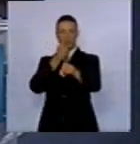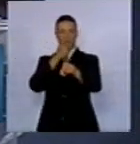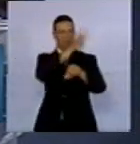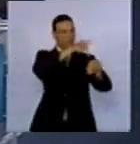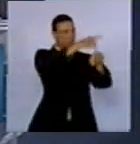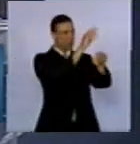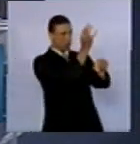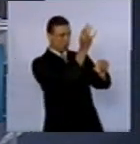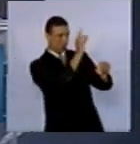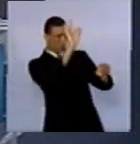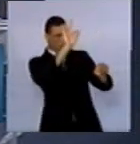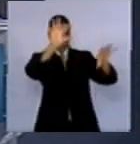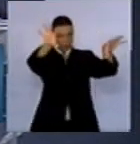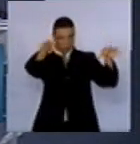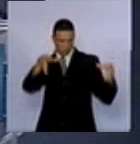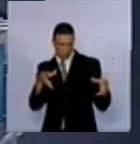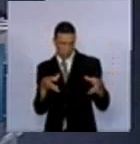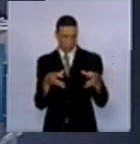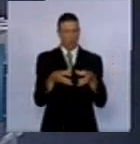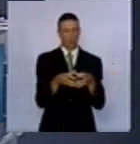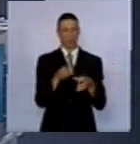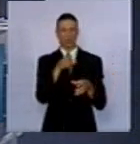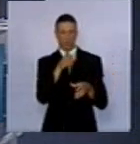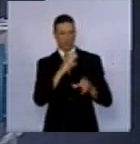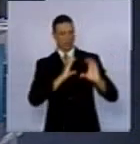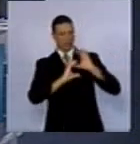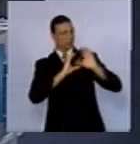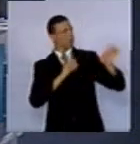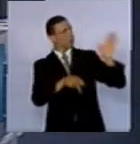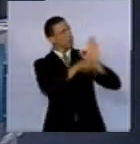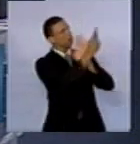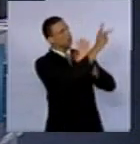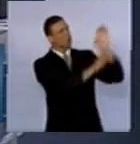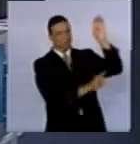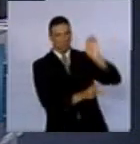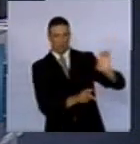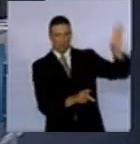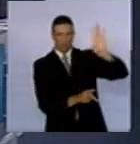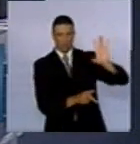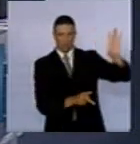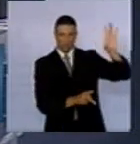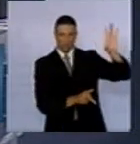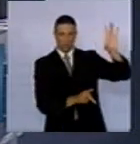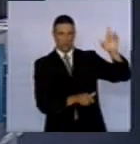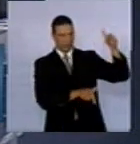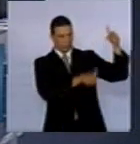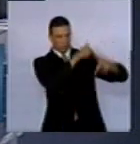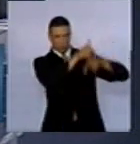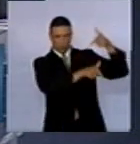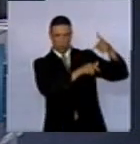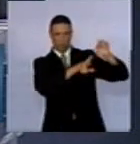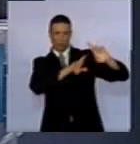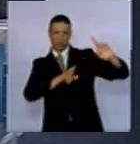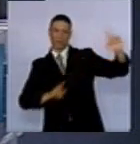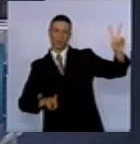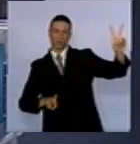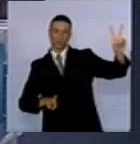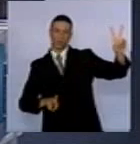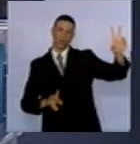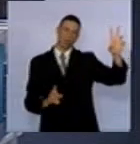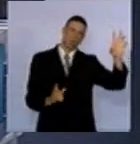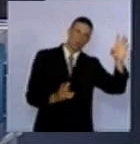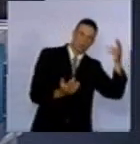até pela questão da da da da da Comunidade Europeia tem uma uma forma de tratativa é